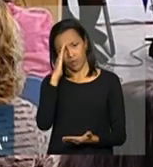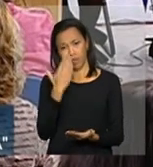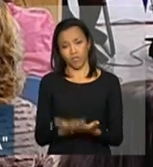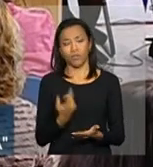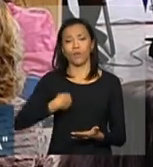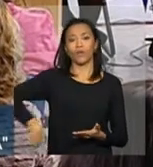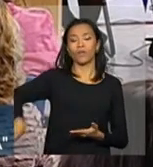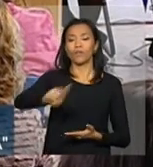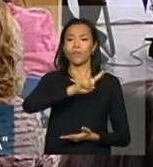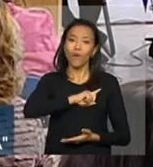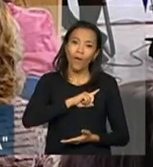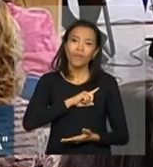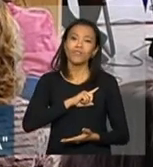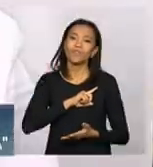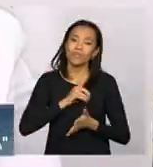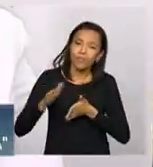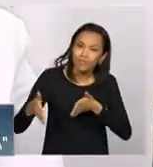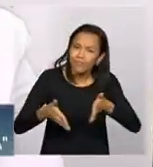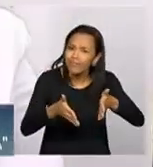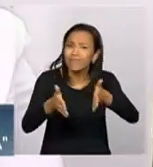nós estamos no caminho